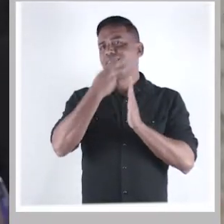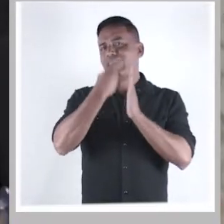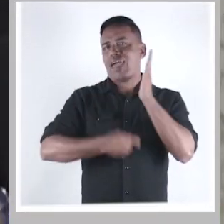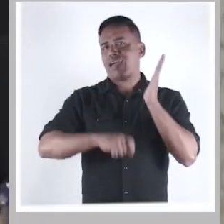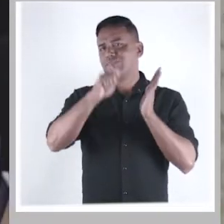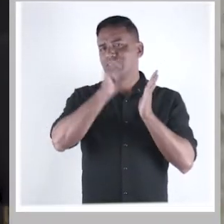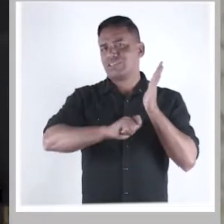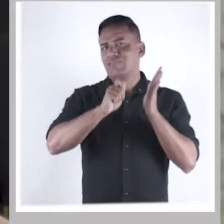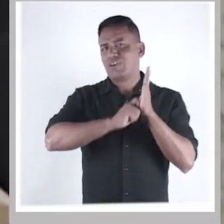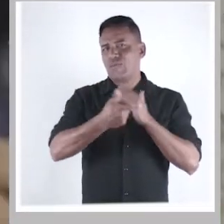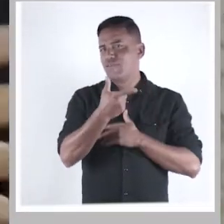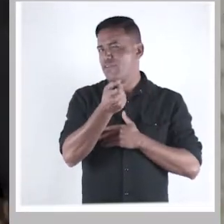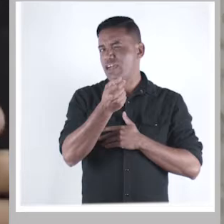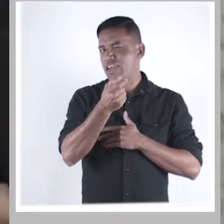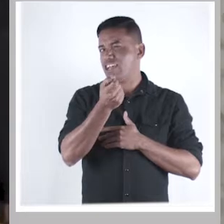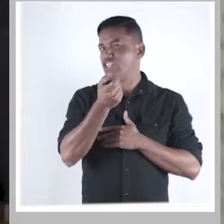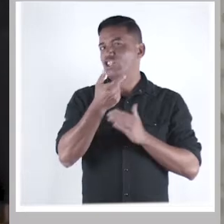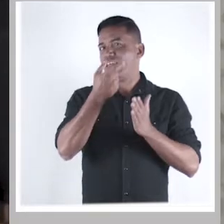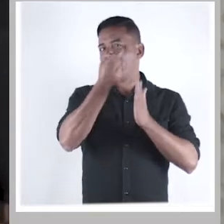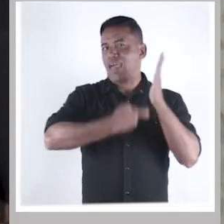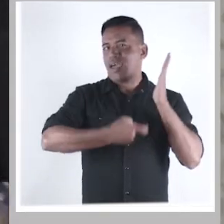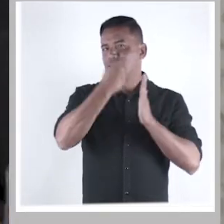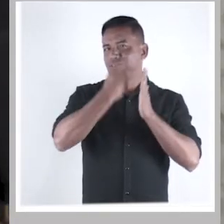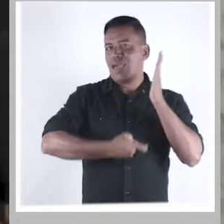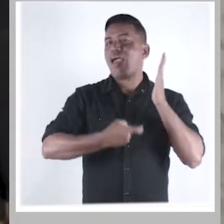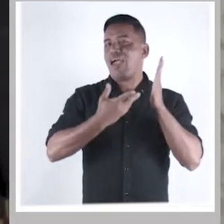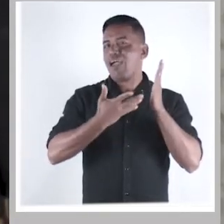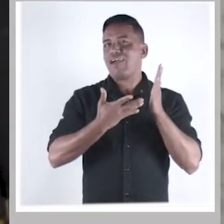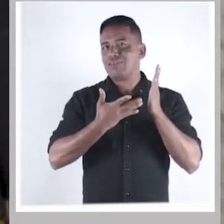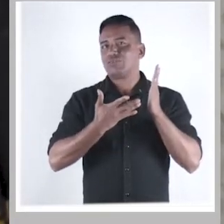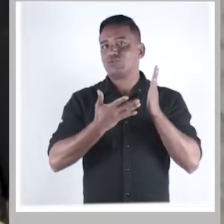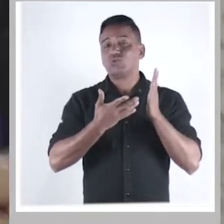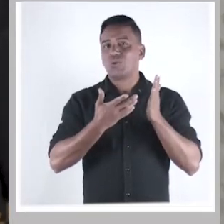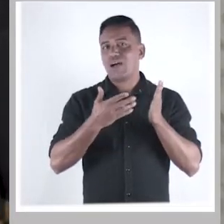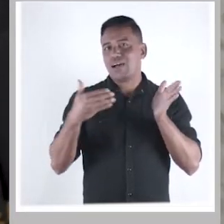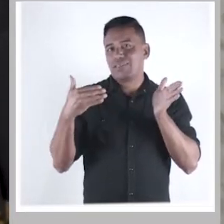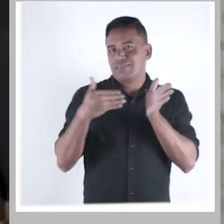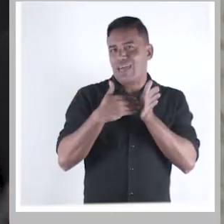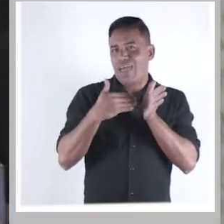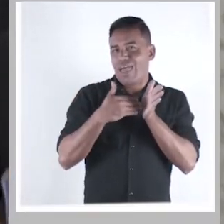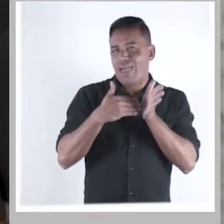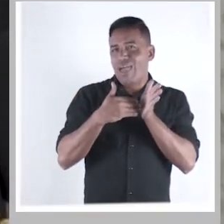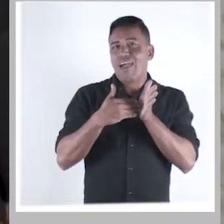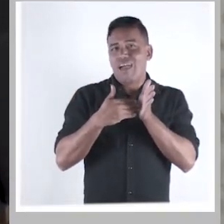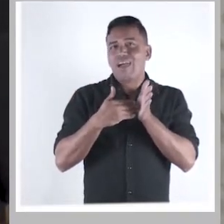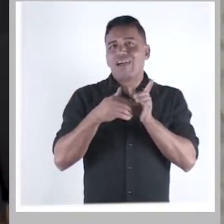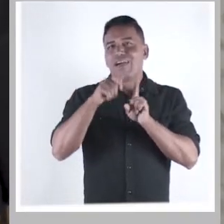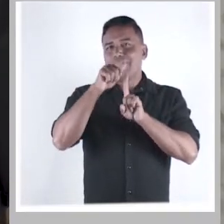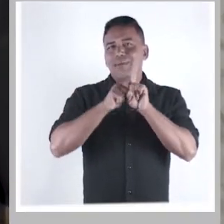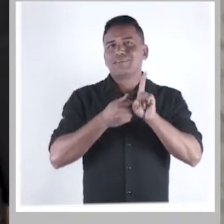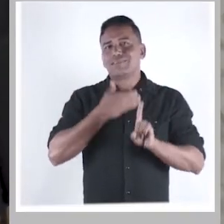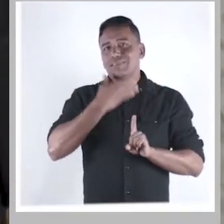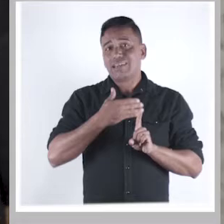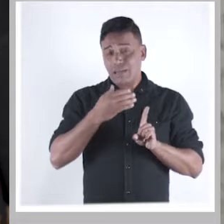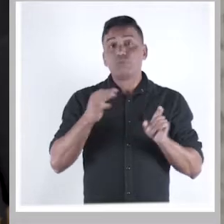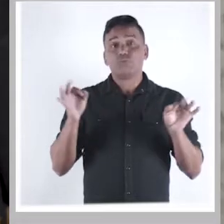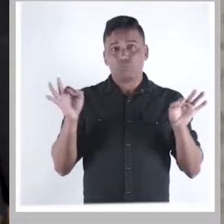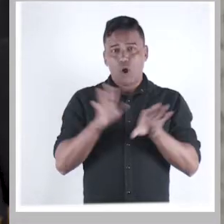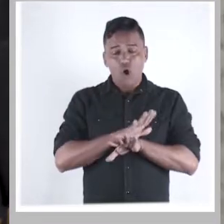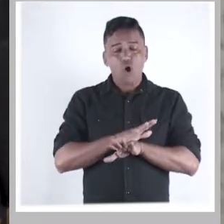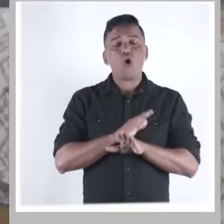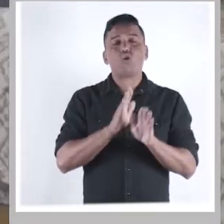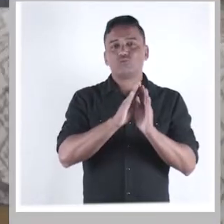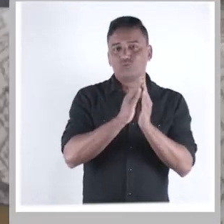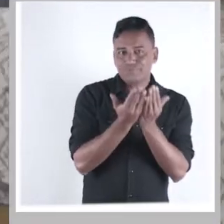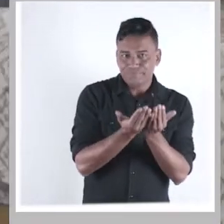Já separei essas crônicas, são 20 e poucas crônicas, e deve sair, o livrinho deve ficar pronto até o final do